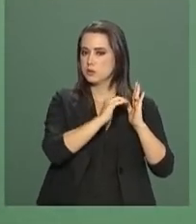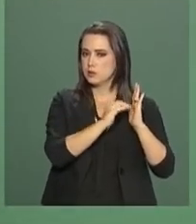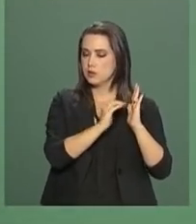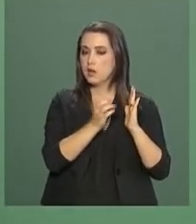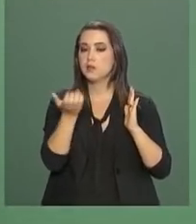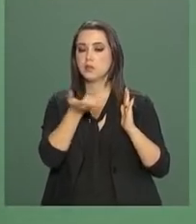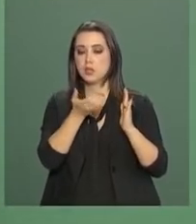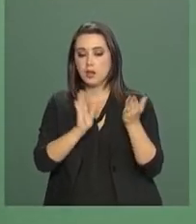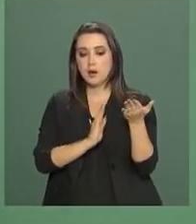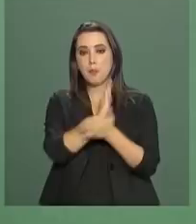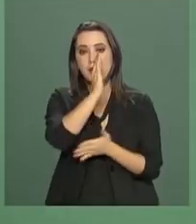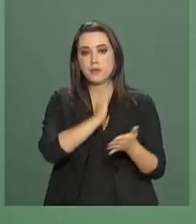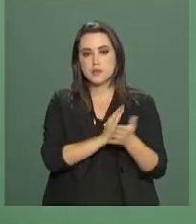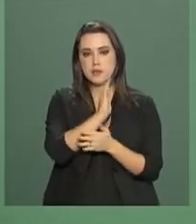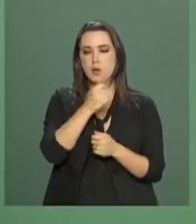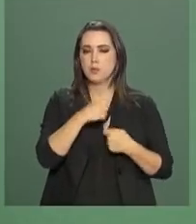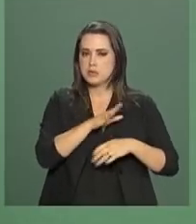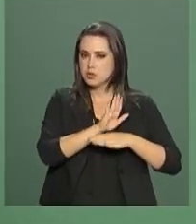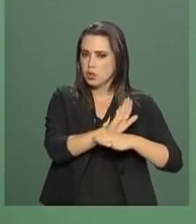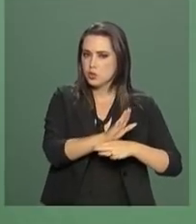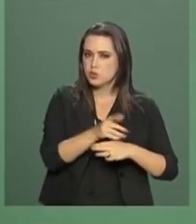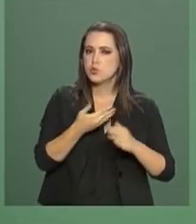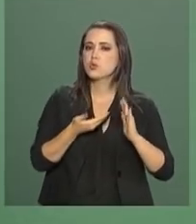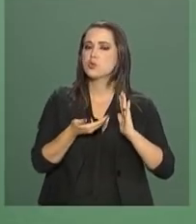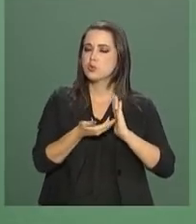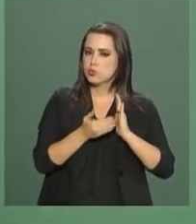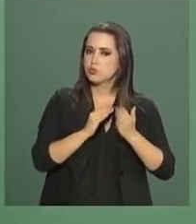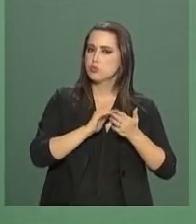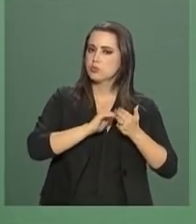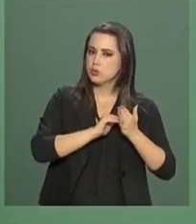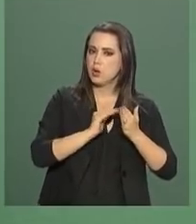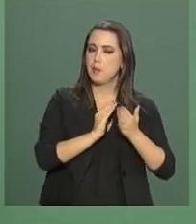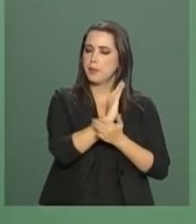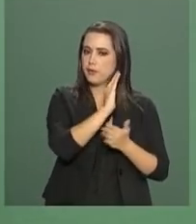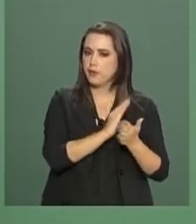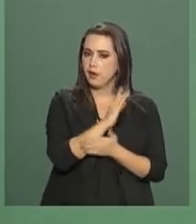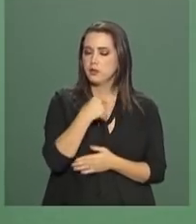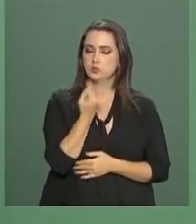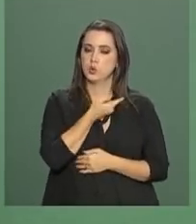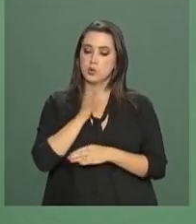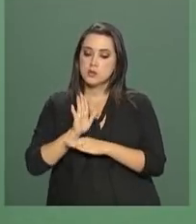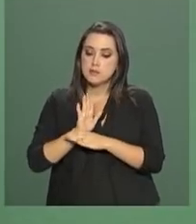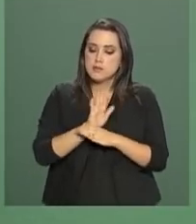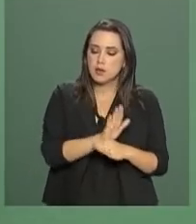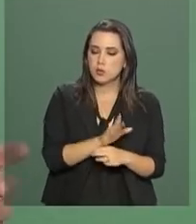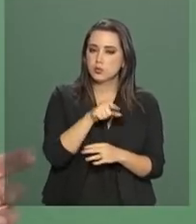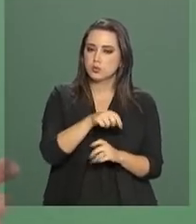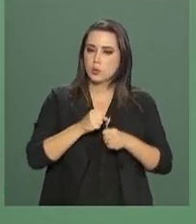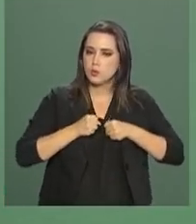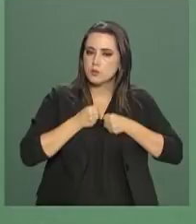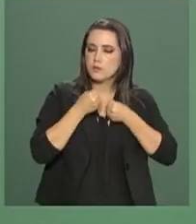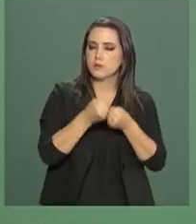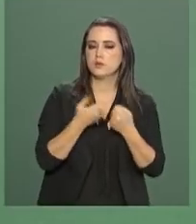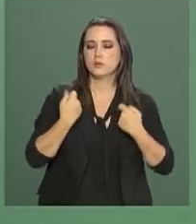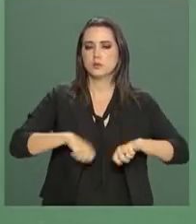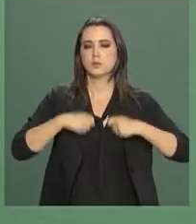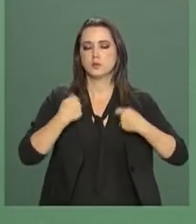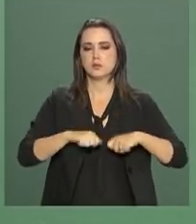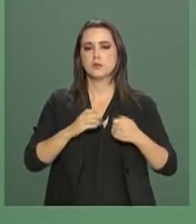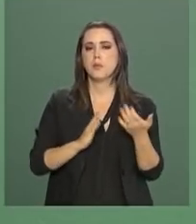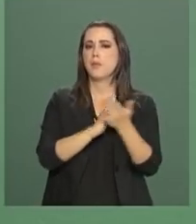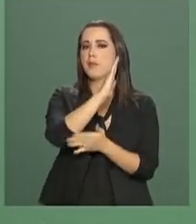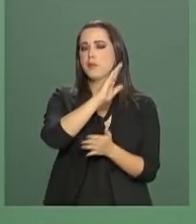de que ainda agora se possa aprová los se for assim nós enviaremos todos os esforços